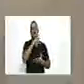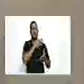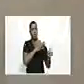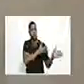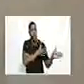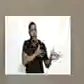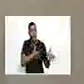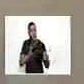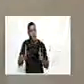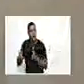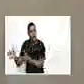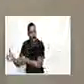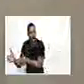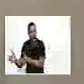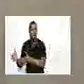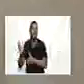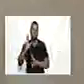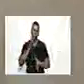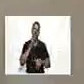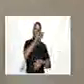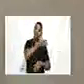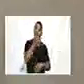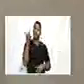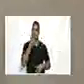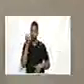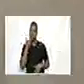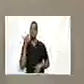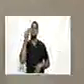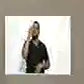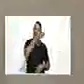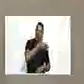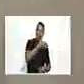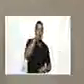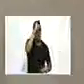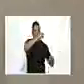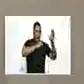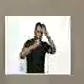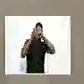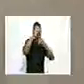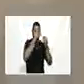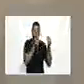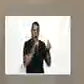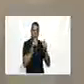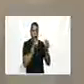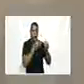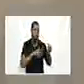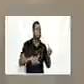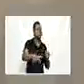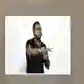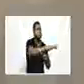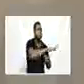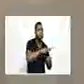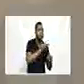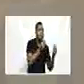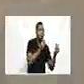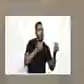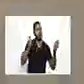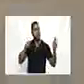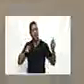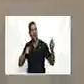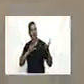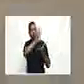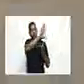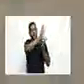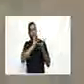todinha e a segunda vez que nós já fomos lá nós já levantamos os o espaço de lá para ver qual que é a